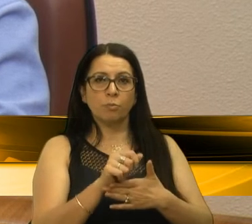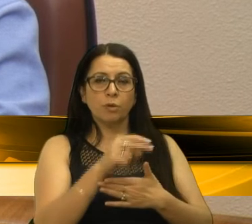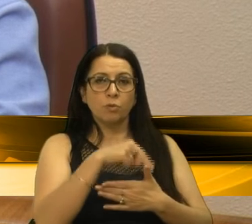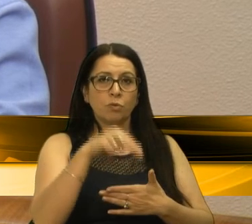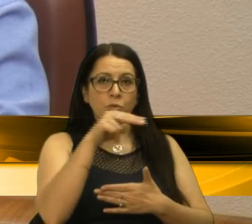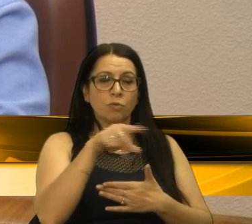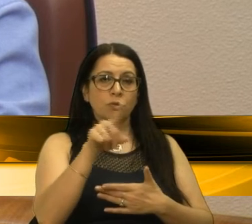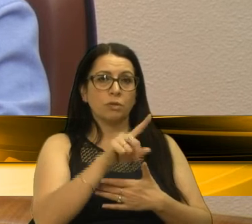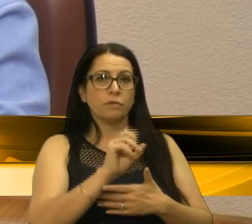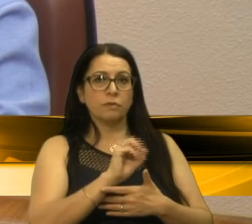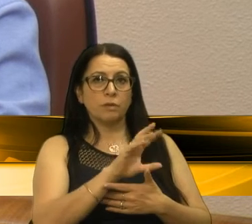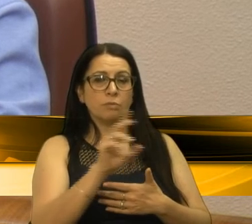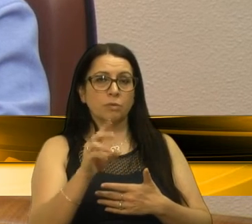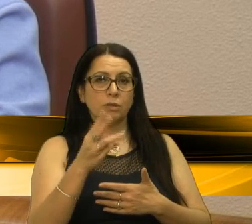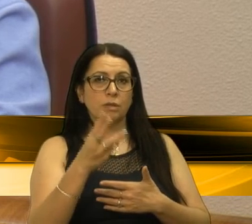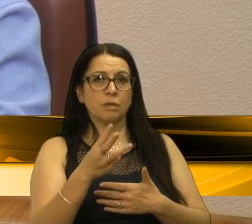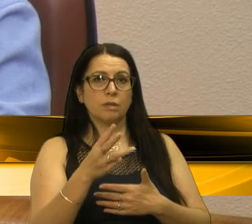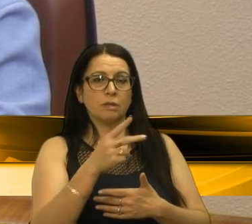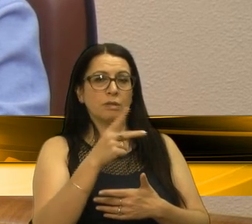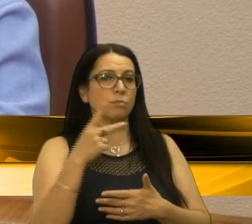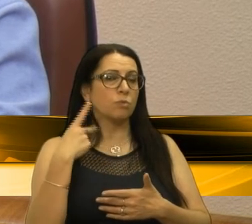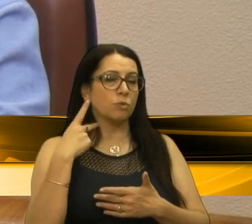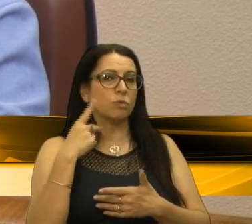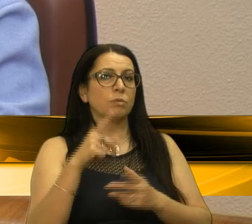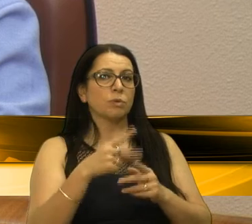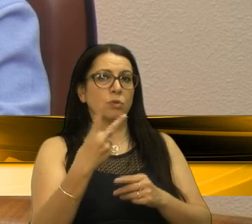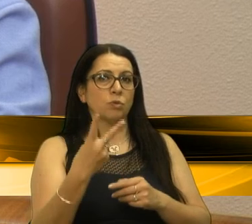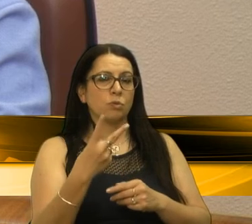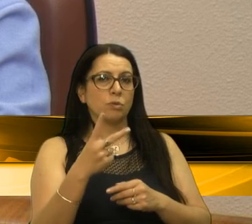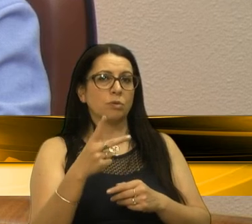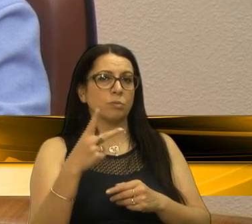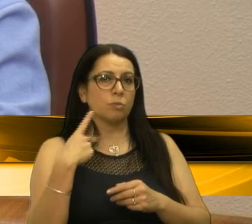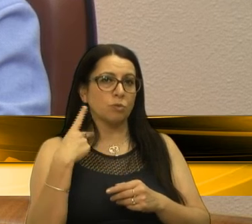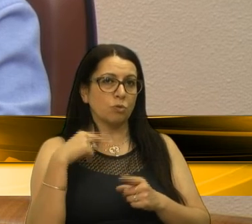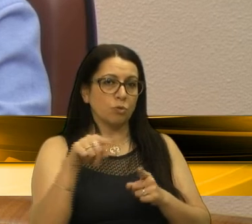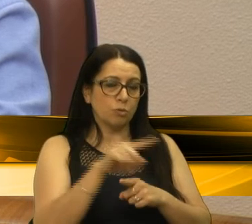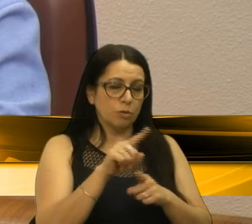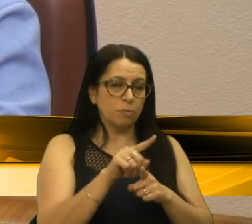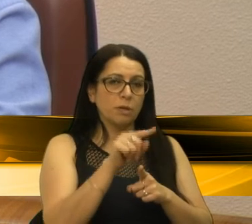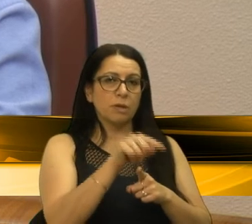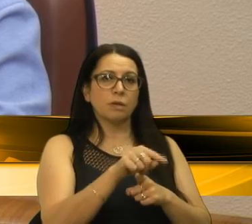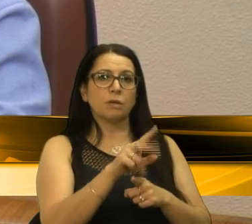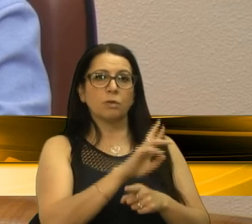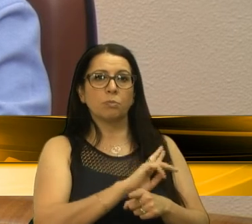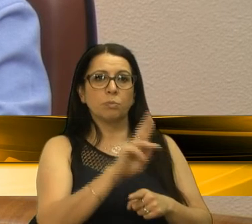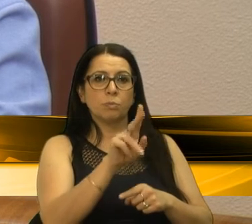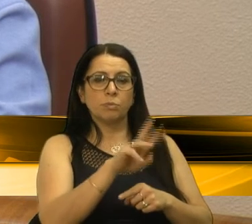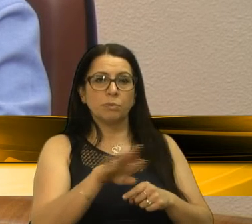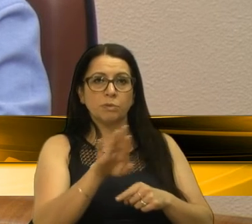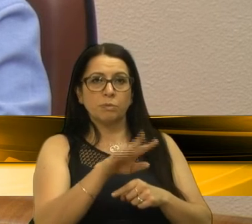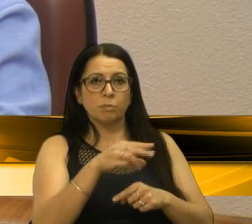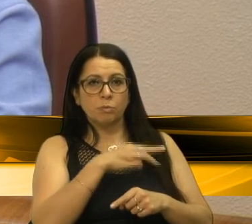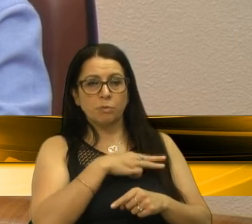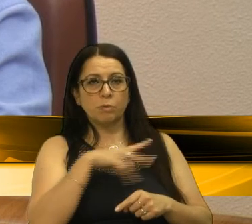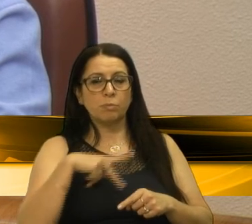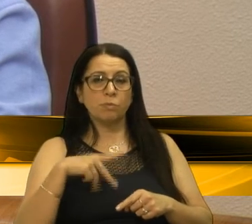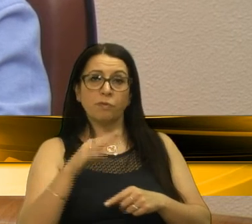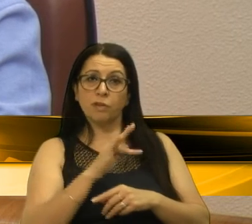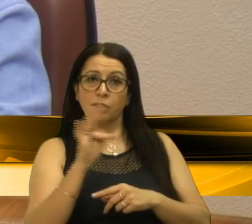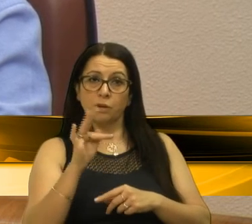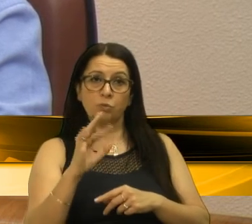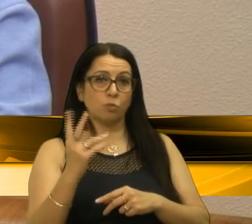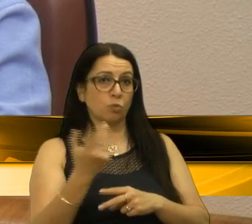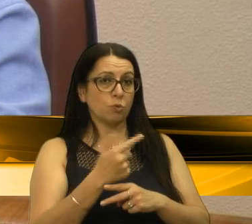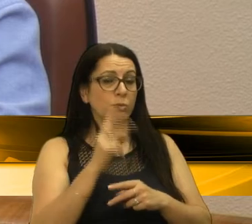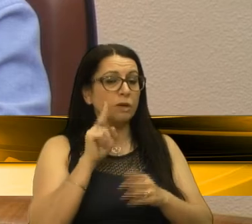nós enviamos para os 3 procuradores, para as 2 promotoras do Ministério Público Estadual e para o procurador do Ministério Público Federal, são para que